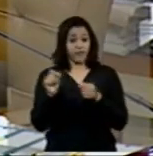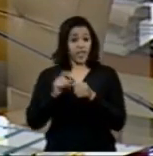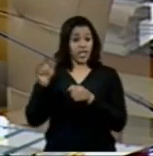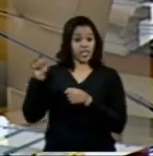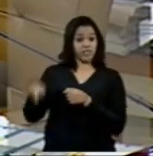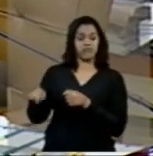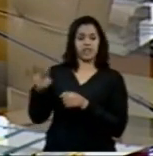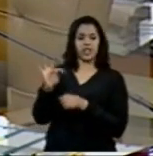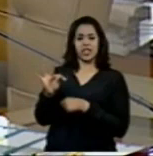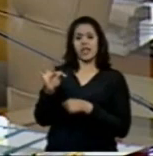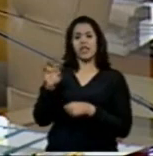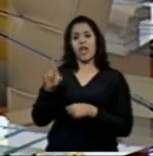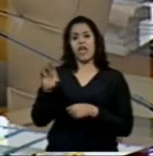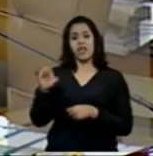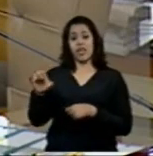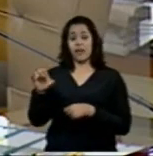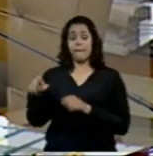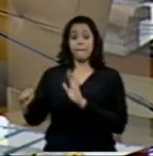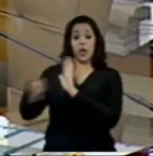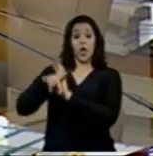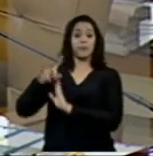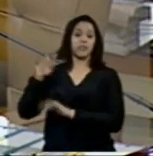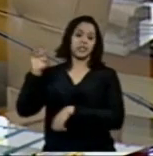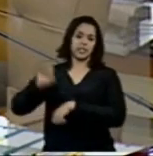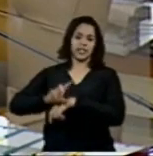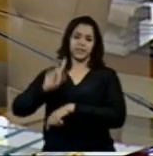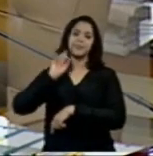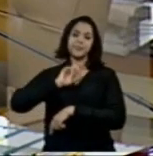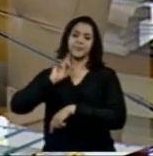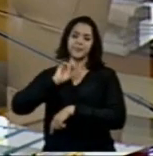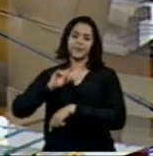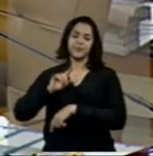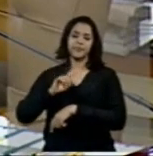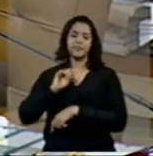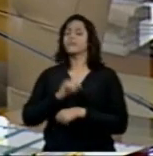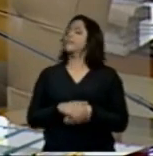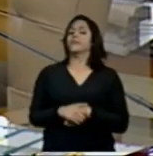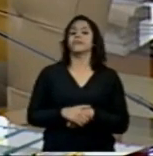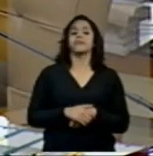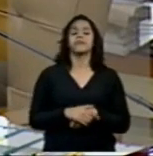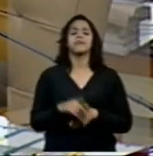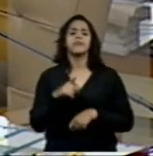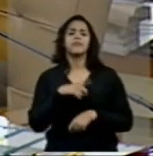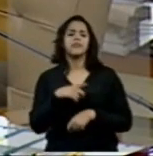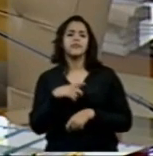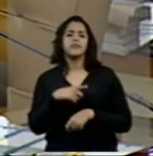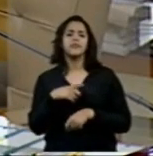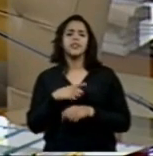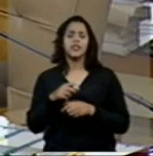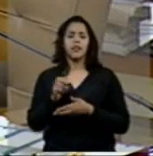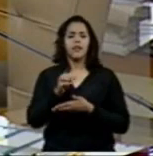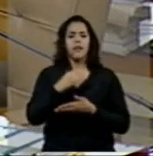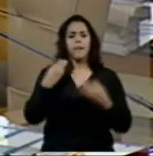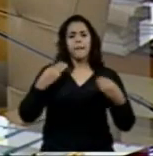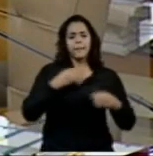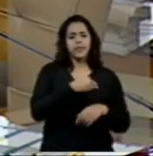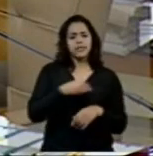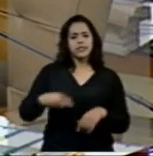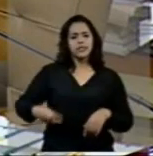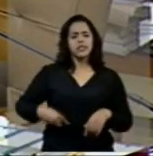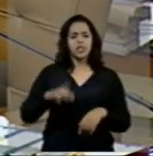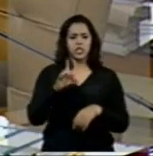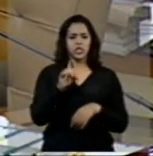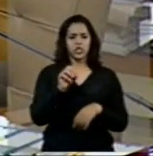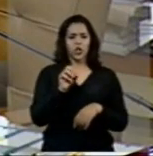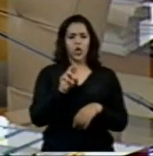Tribunal Regional do Trabalho Mineiro. O acórdão do TST é da Lavra, da ministra Dora Maria da Costa,